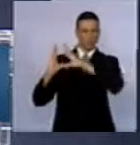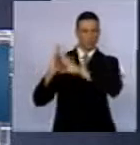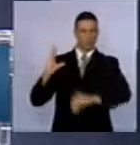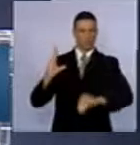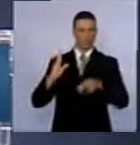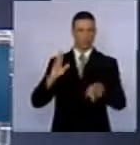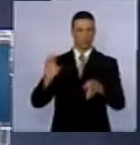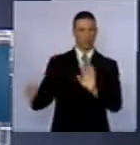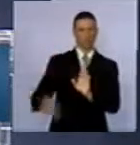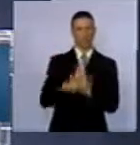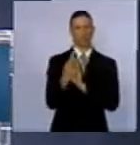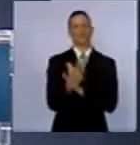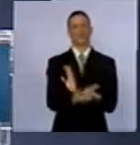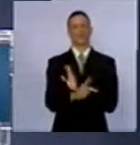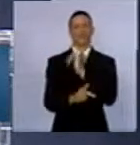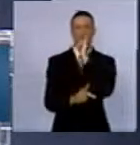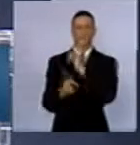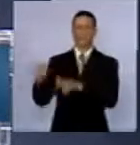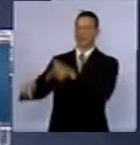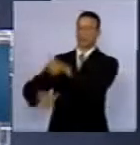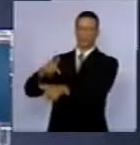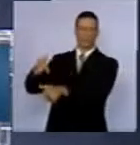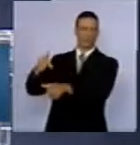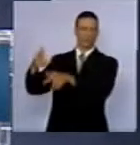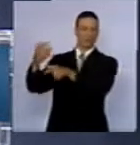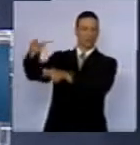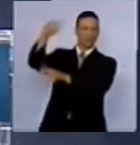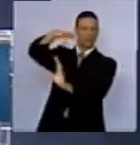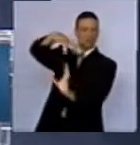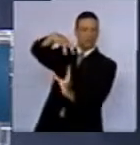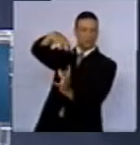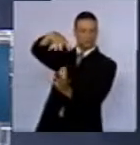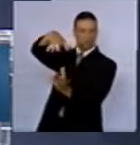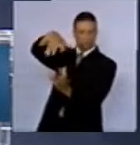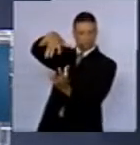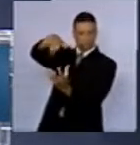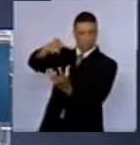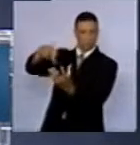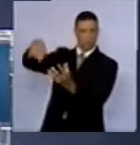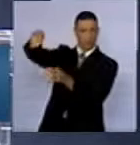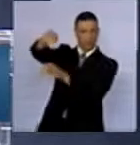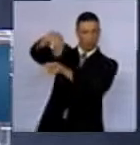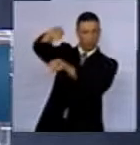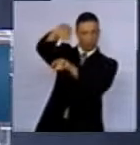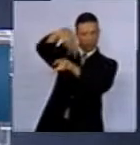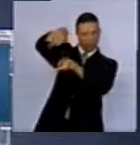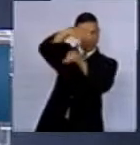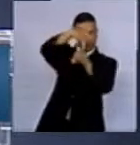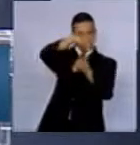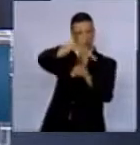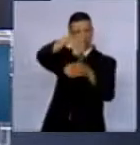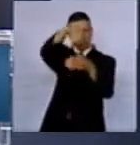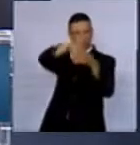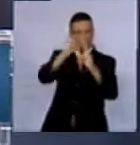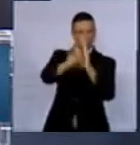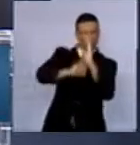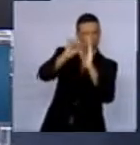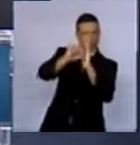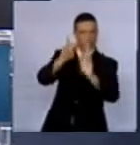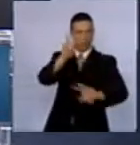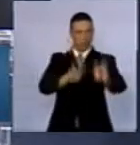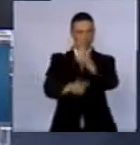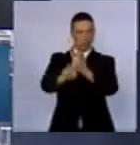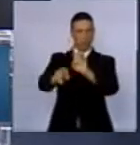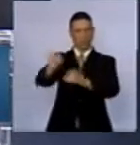são consagrados em outros mercados no mundo, onde as produtoras, hoje as estruturas, elas produzem